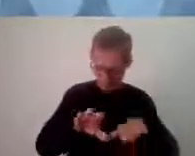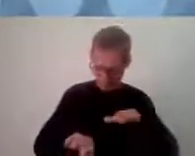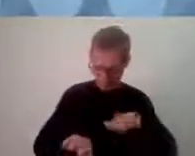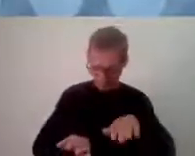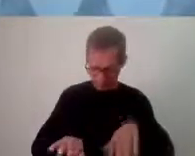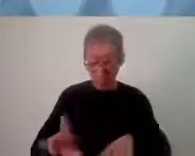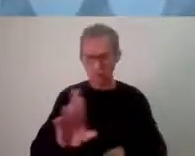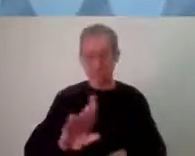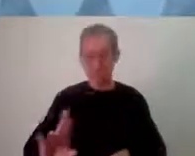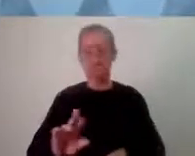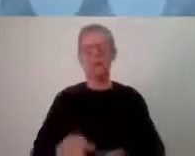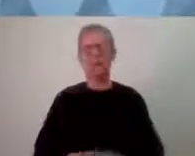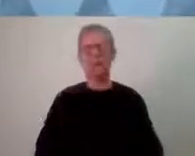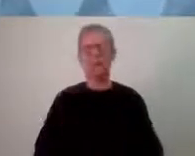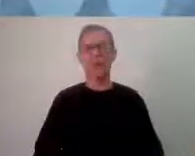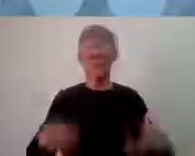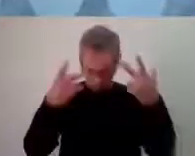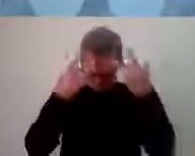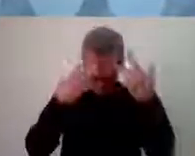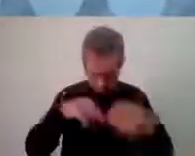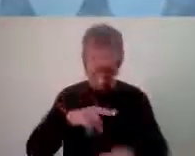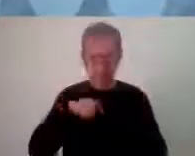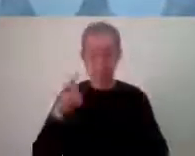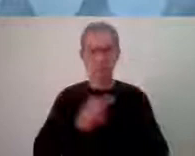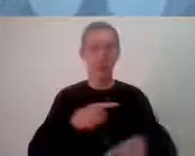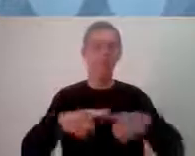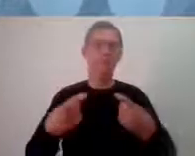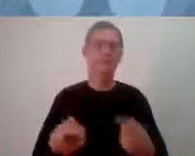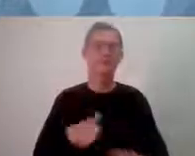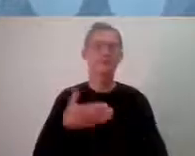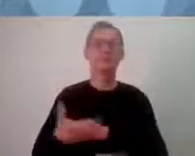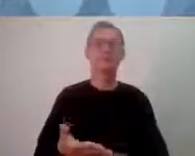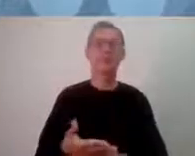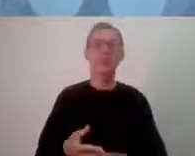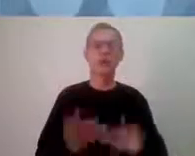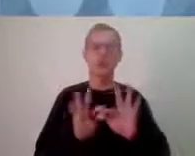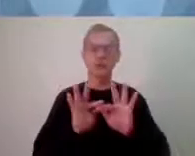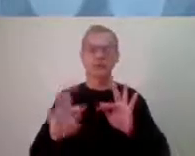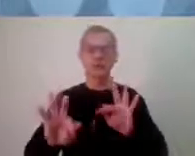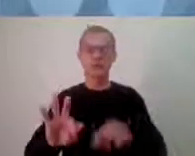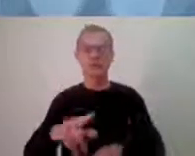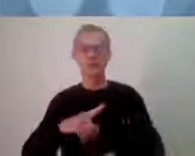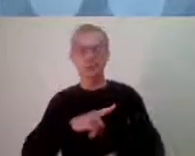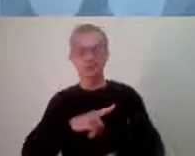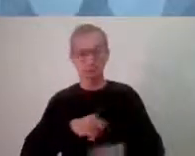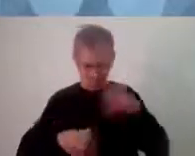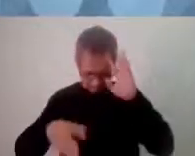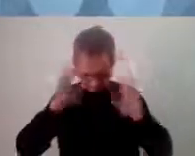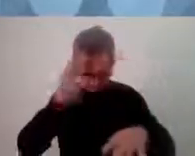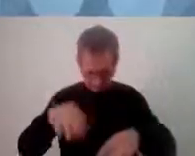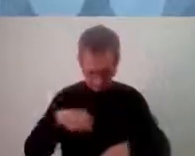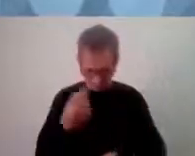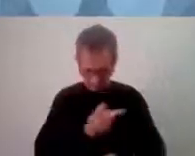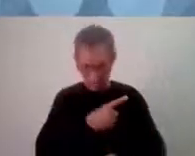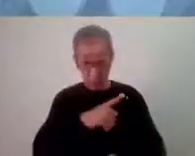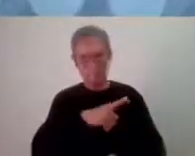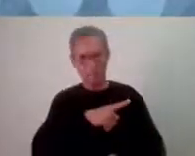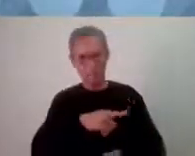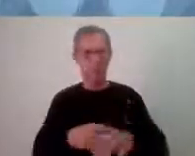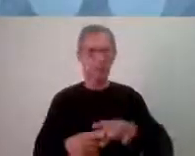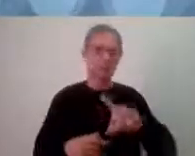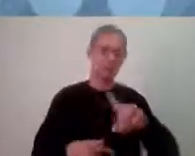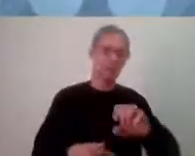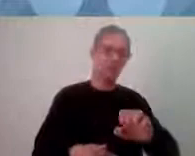aplicação mais comum que a gente tem é justamente na física. E aí a gente tem que pensar. Quando a gente tinha